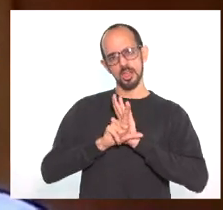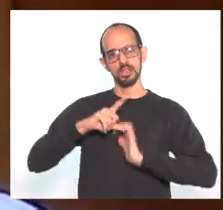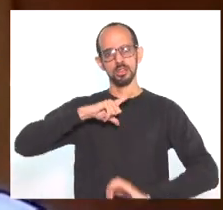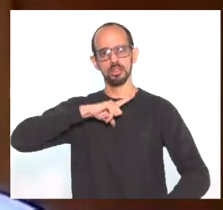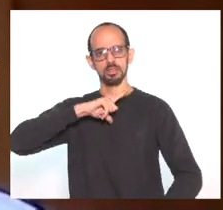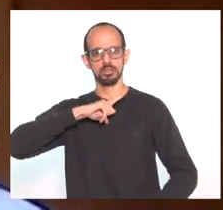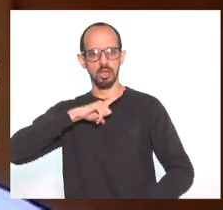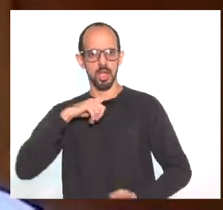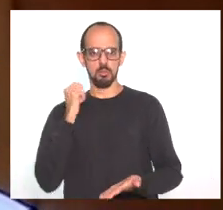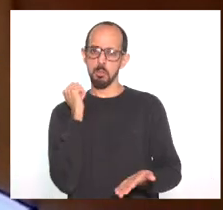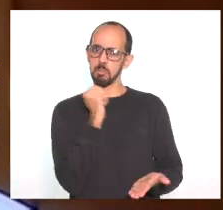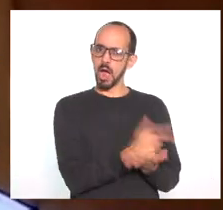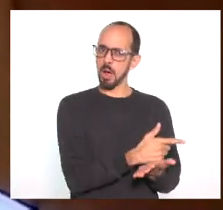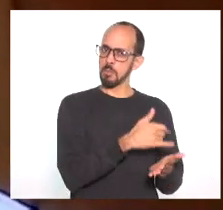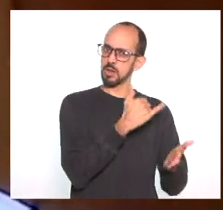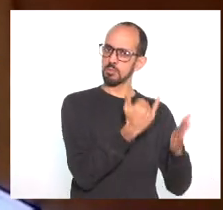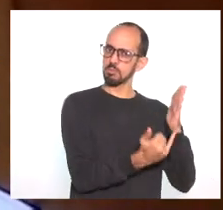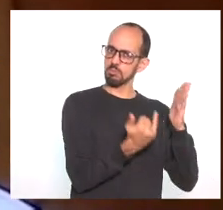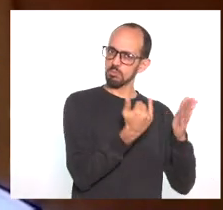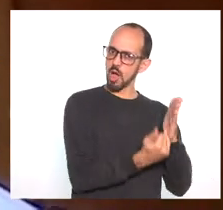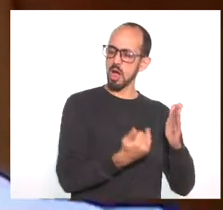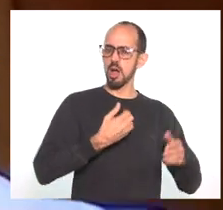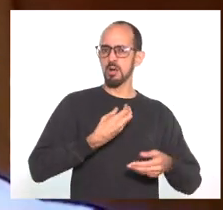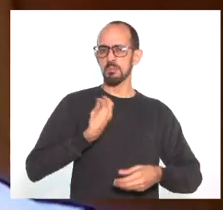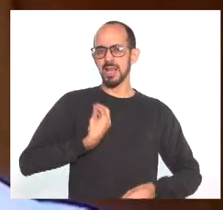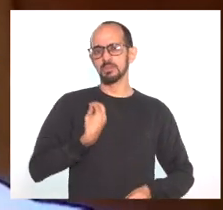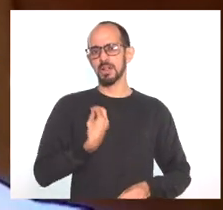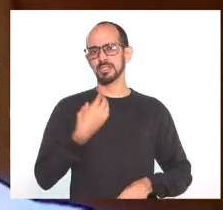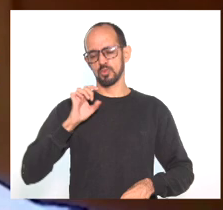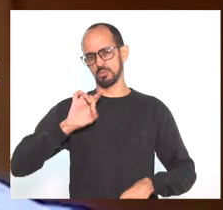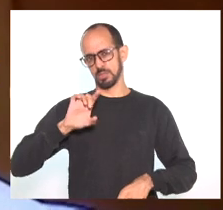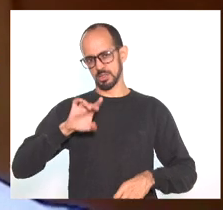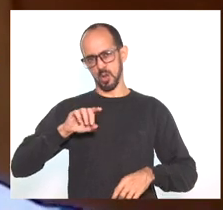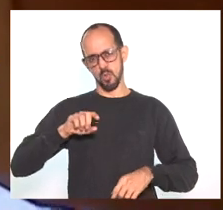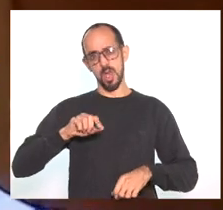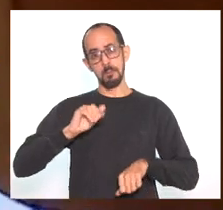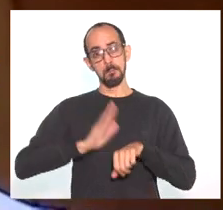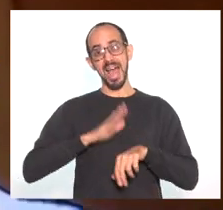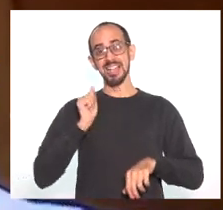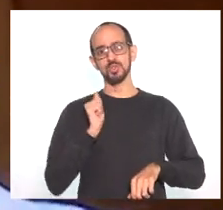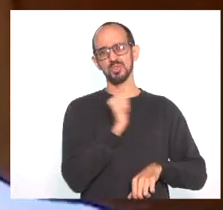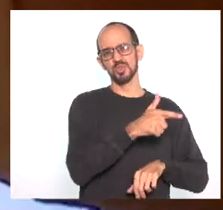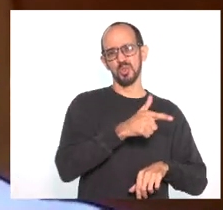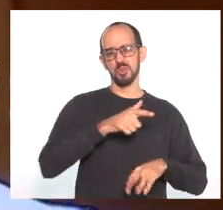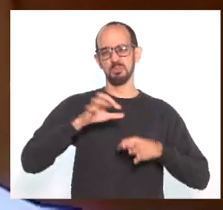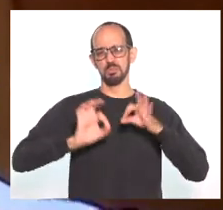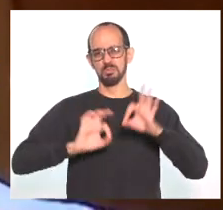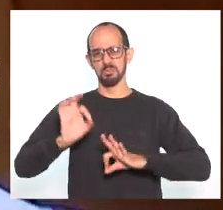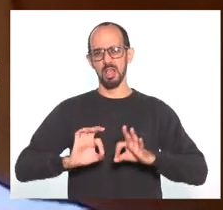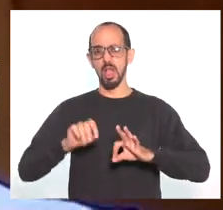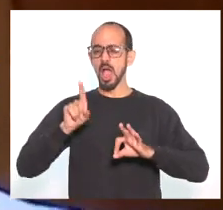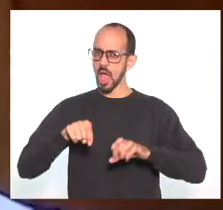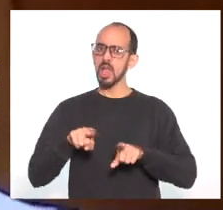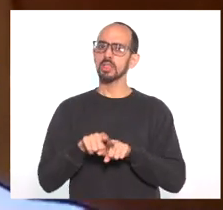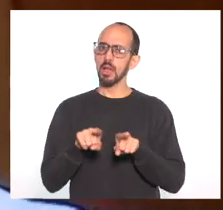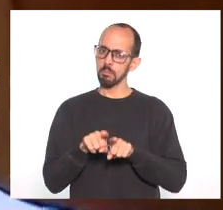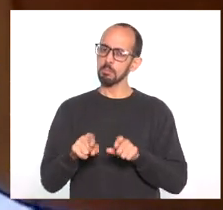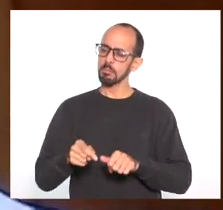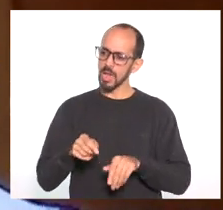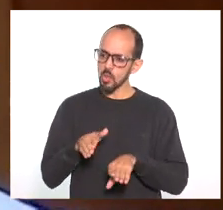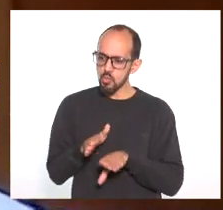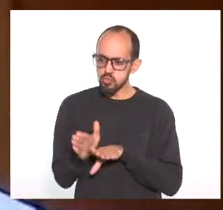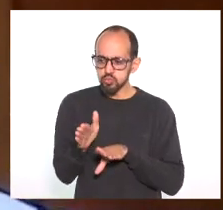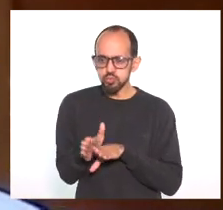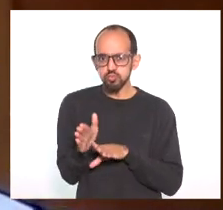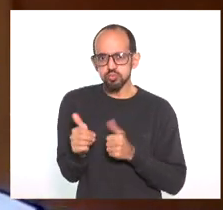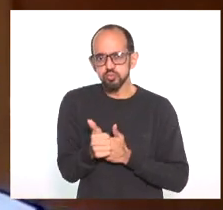pagamento de royalties quanto de participações especiais. Então, eu acho que além de um plano de trabalho, é um guia, né? É um roteiro para nos